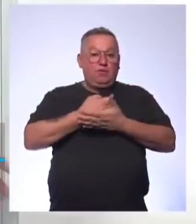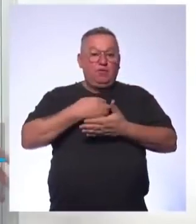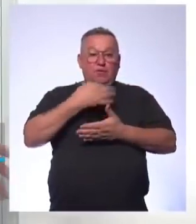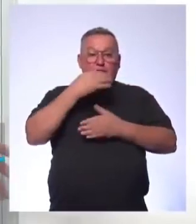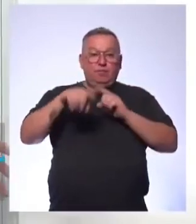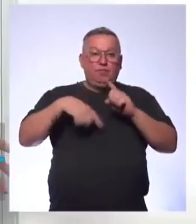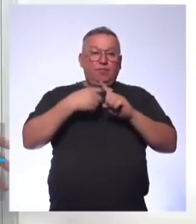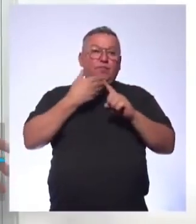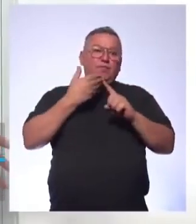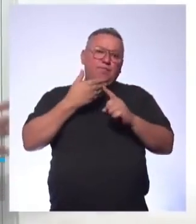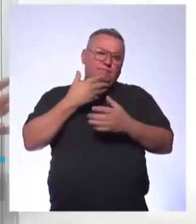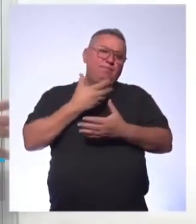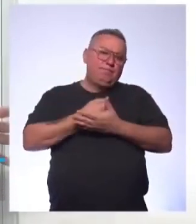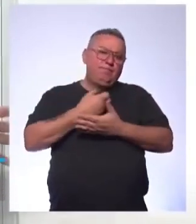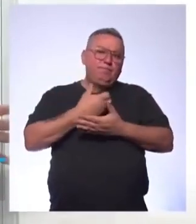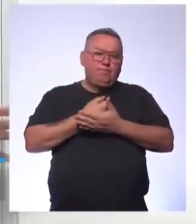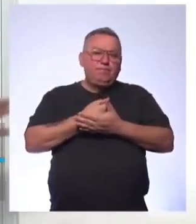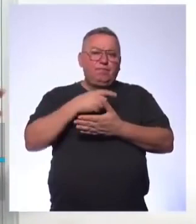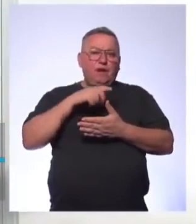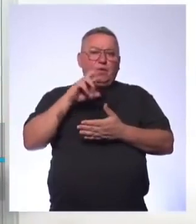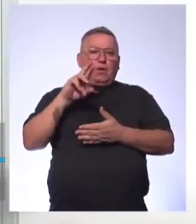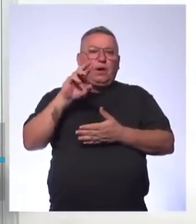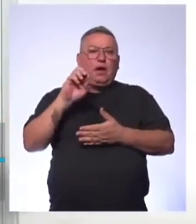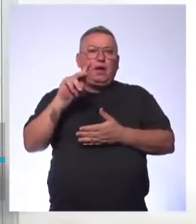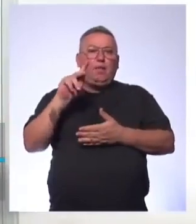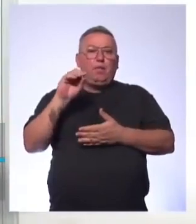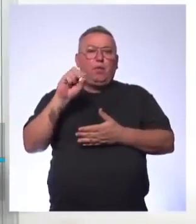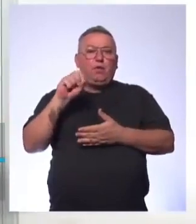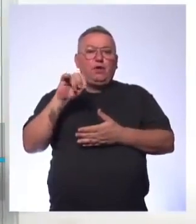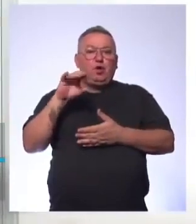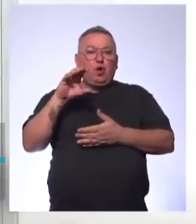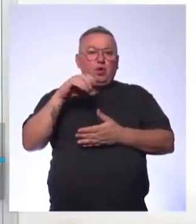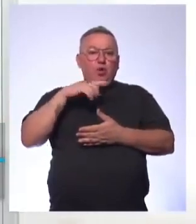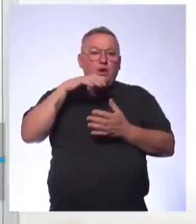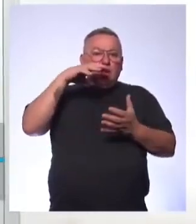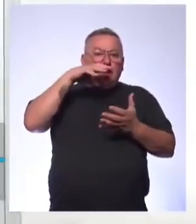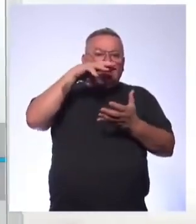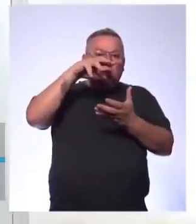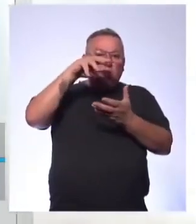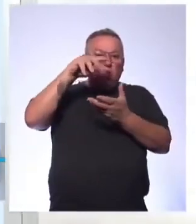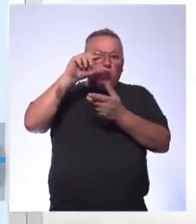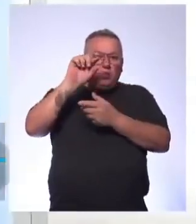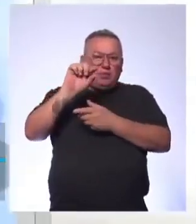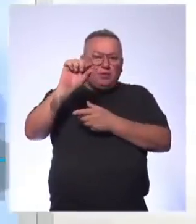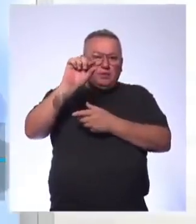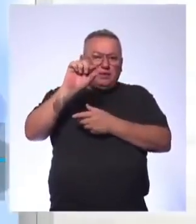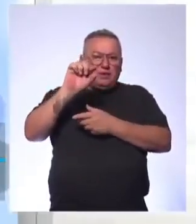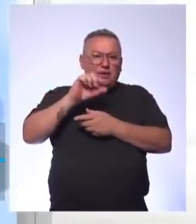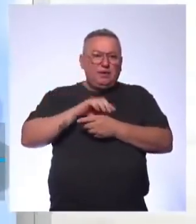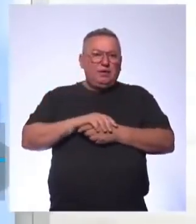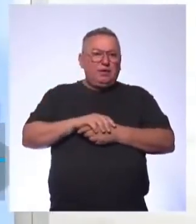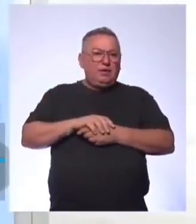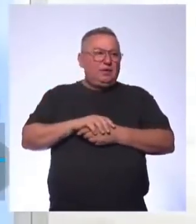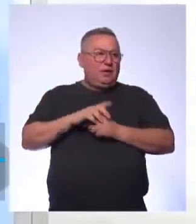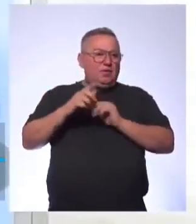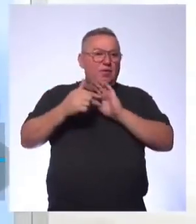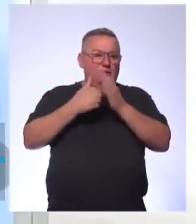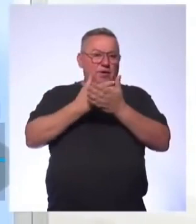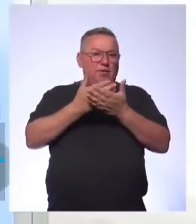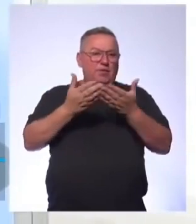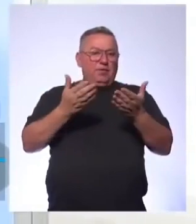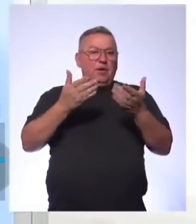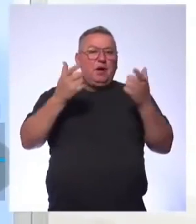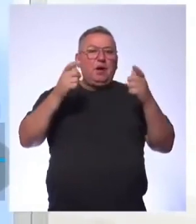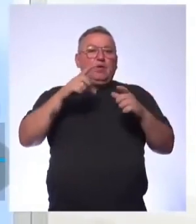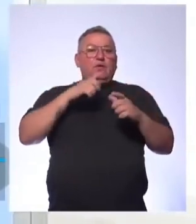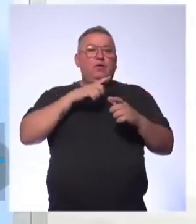mais fácil pegar no aplicativo, tá? No repositório, não tem aquele globozinho que tá aqui embaixo? Vou até mostrar no meu celular para vocês.